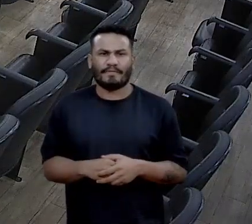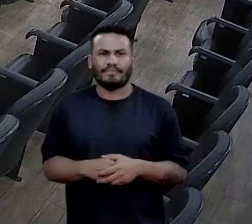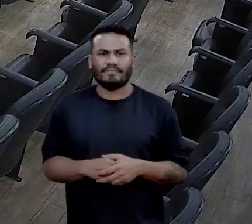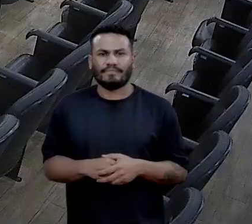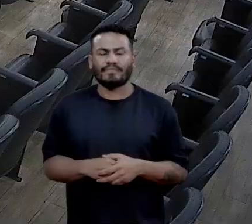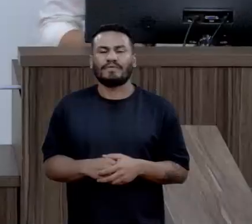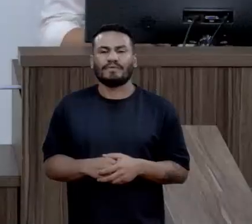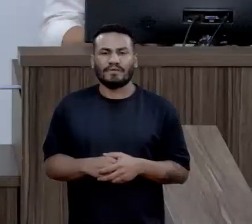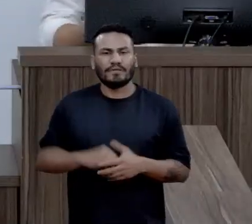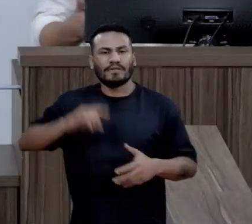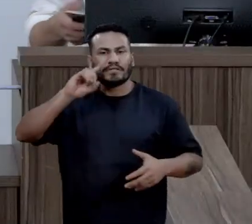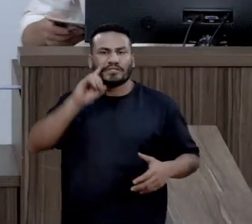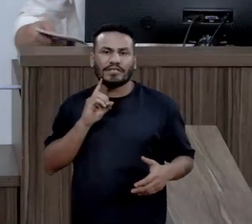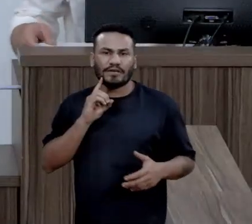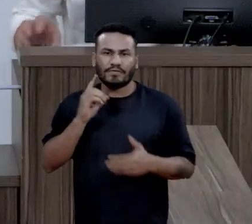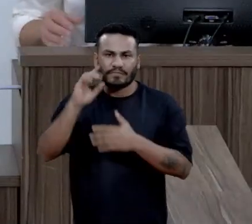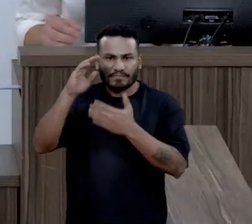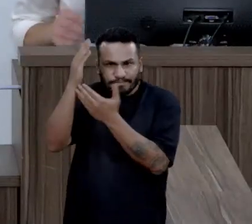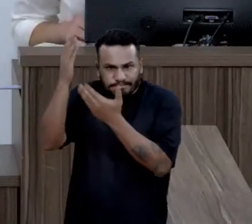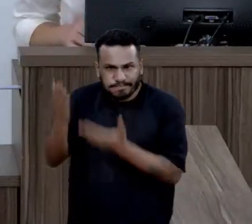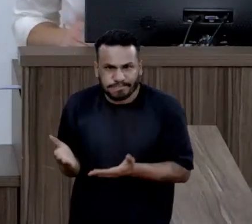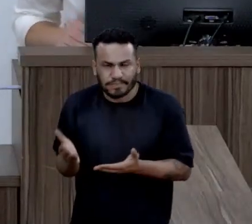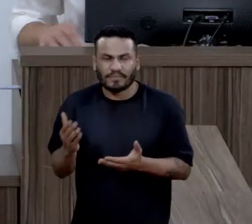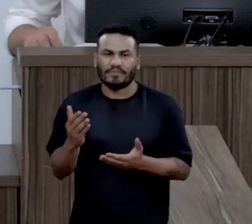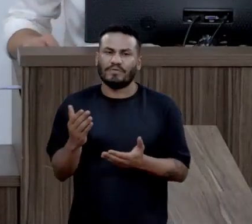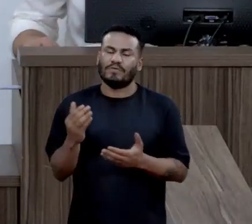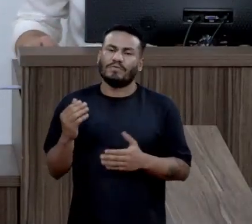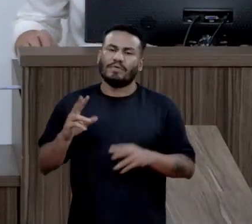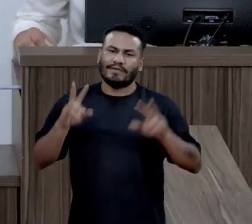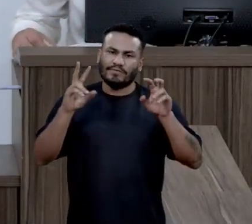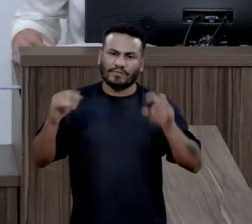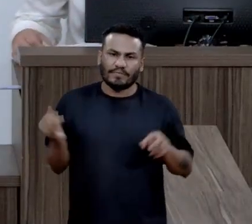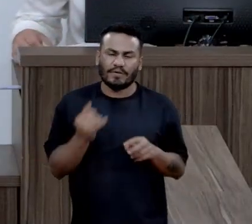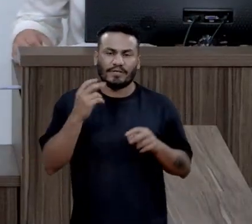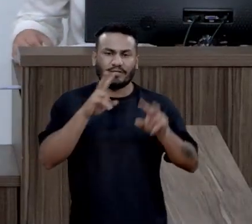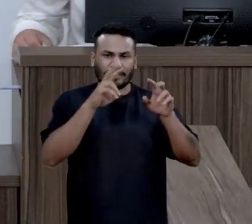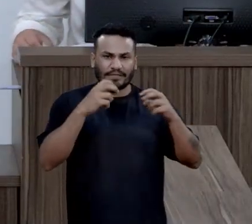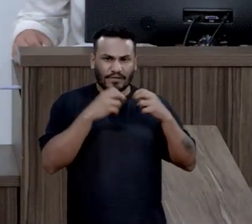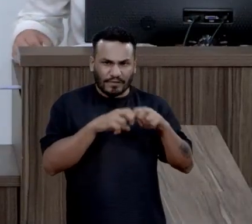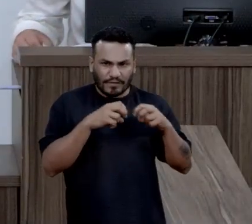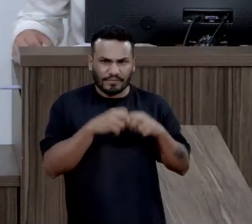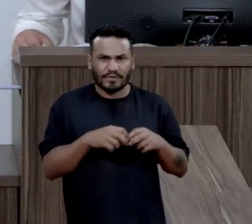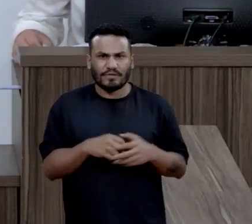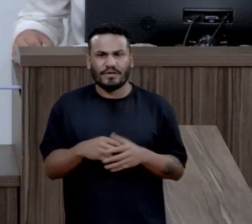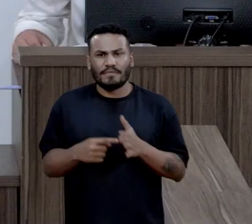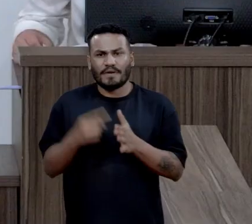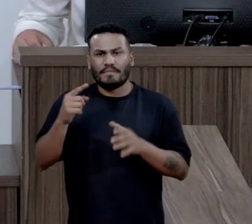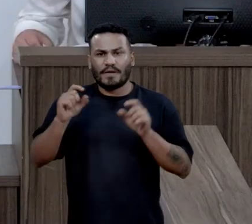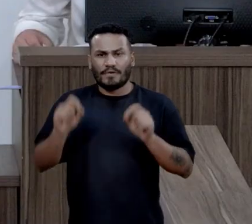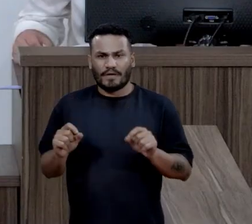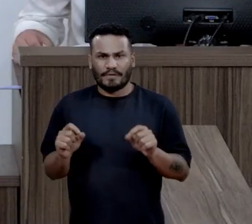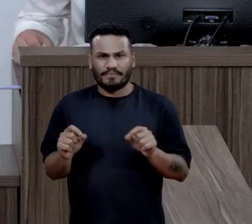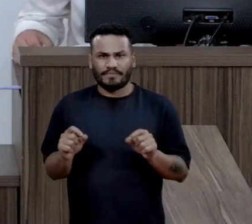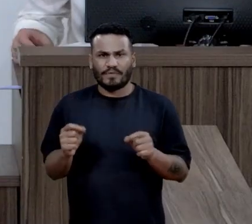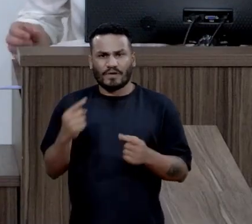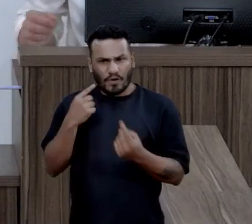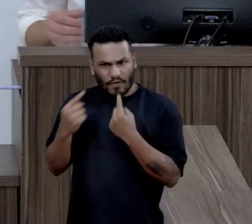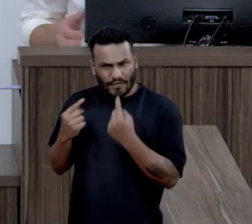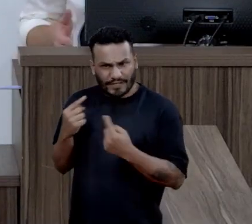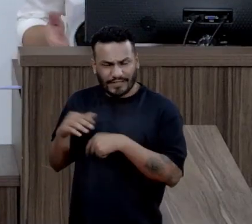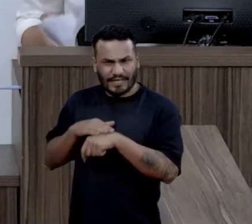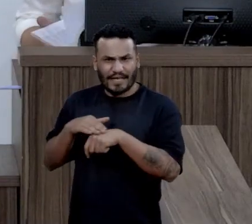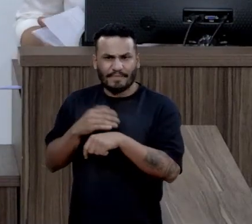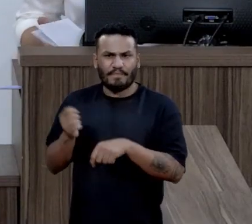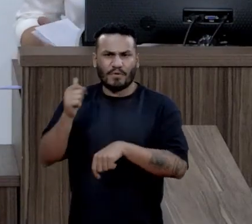Governador Nazato, Vossa Excelência tocou num assunto muito importante, a questão do transporte. Primeiramente, dizer de que conversei